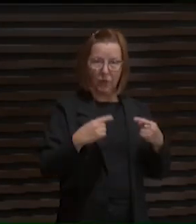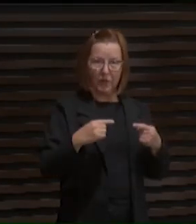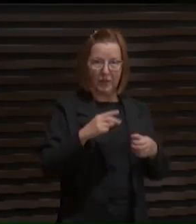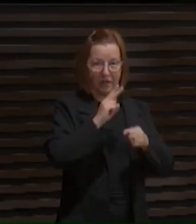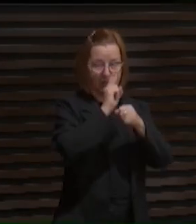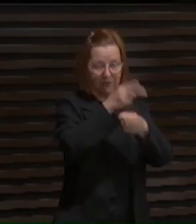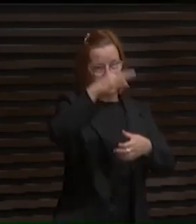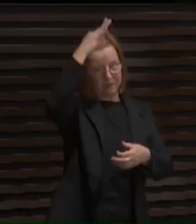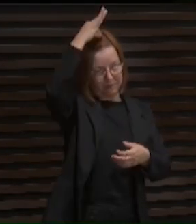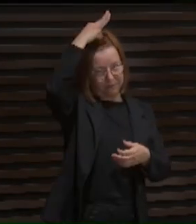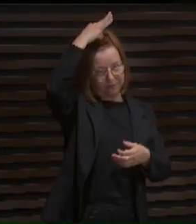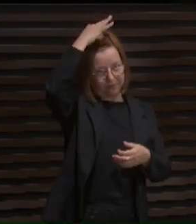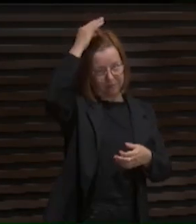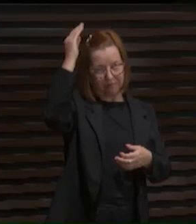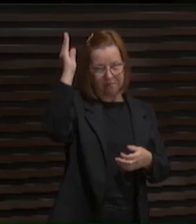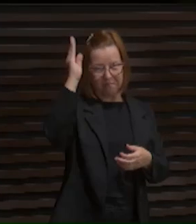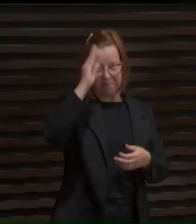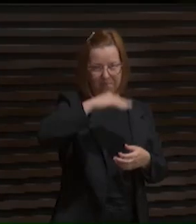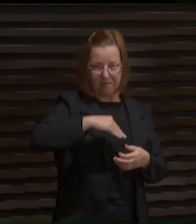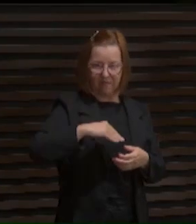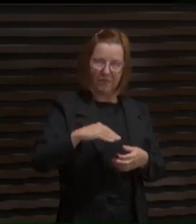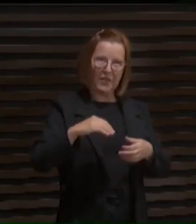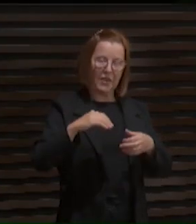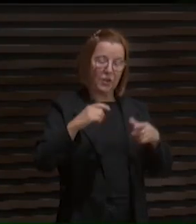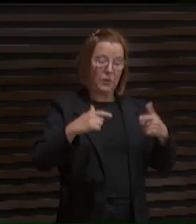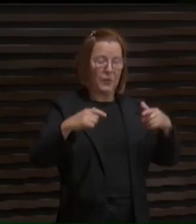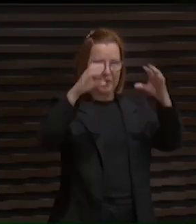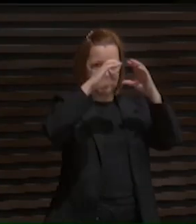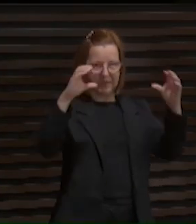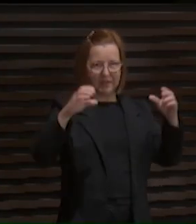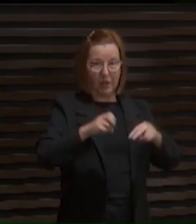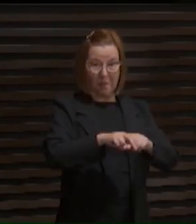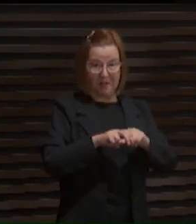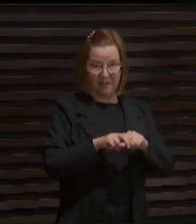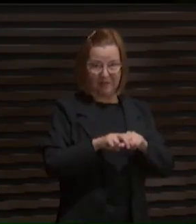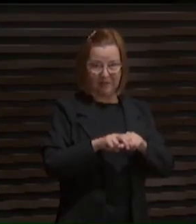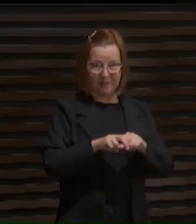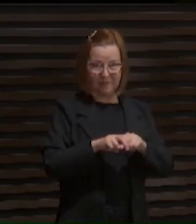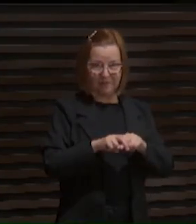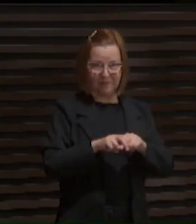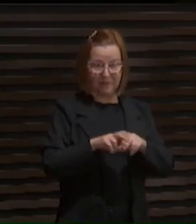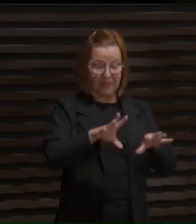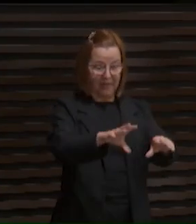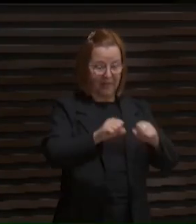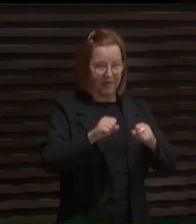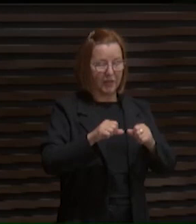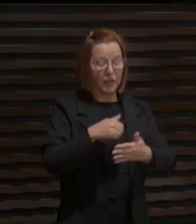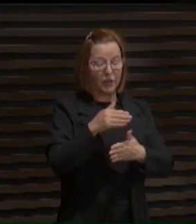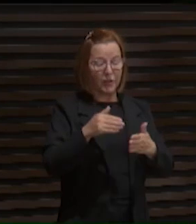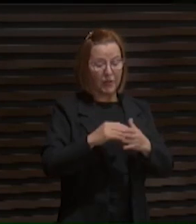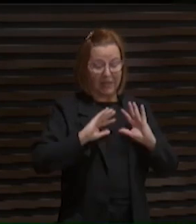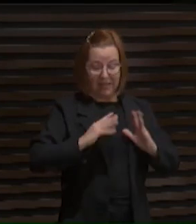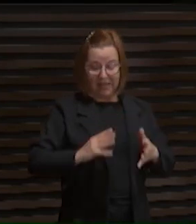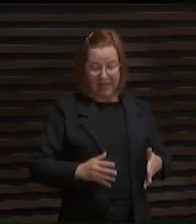forças espirituais do mal nas regiões celestiais. Por isso, peguem toda a armadura de